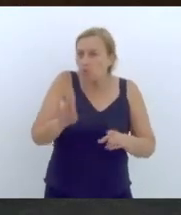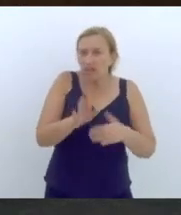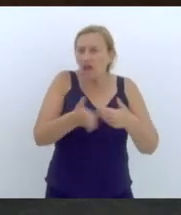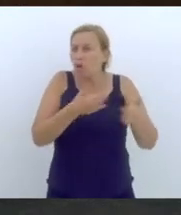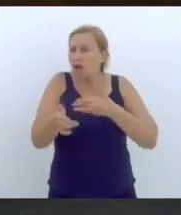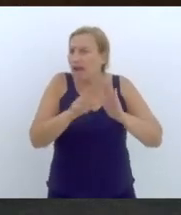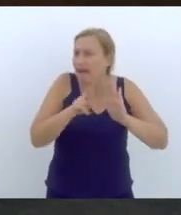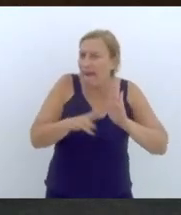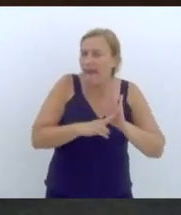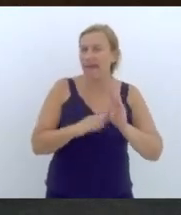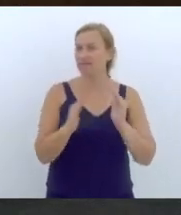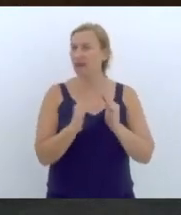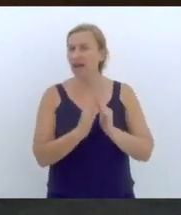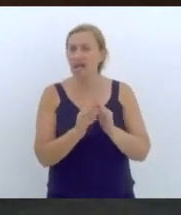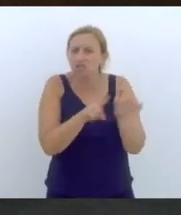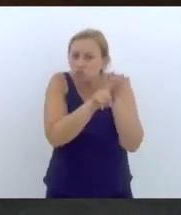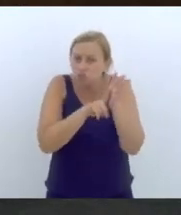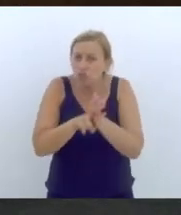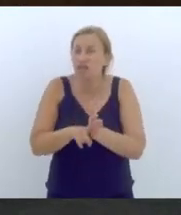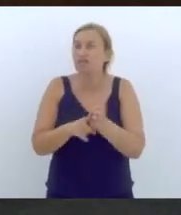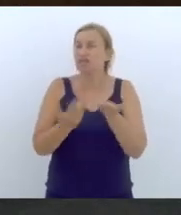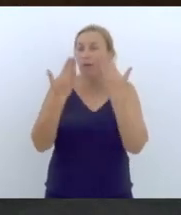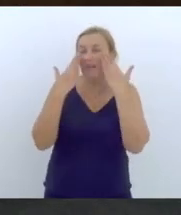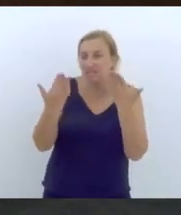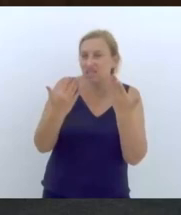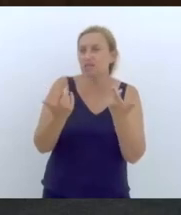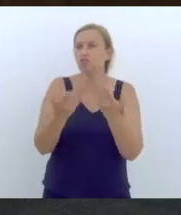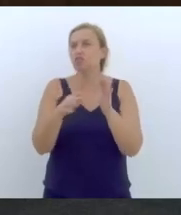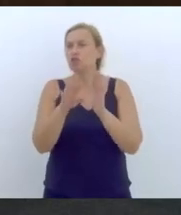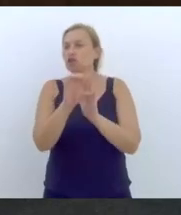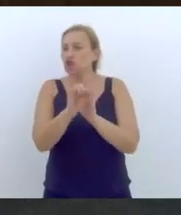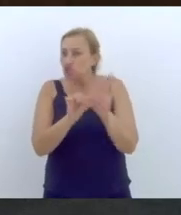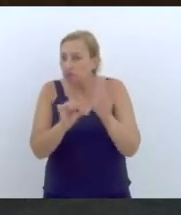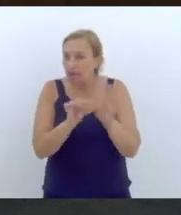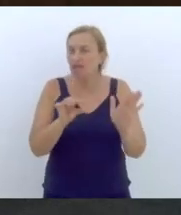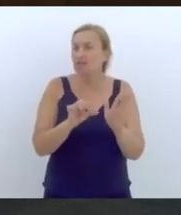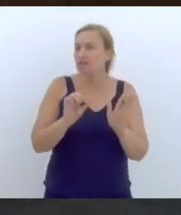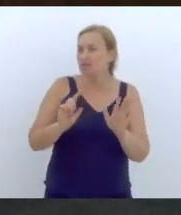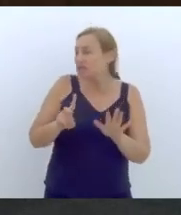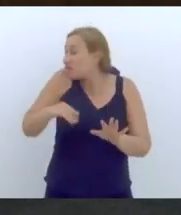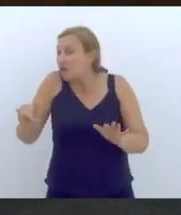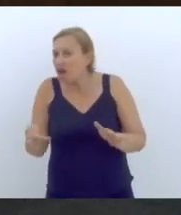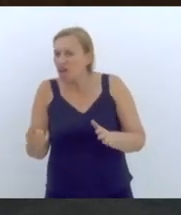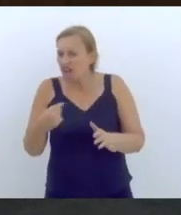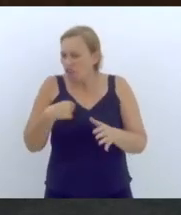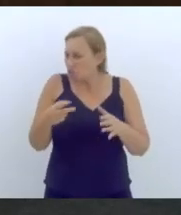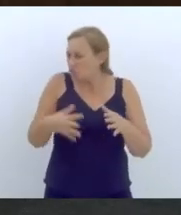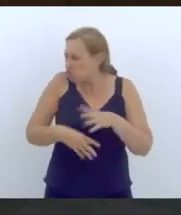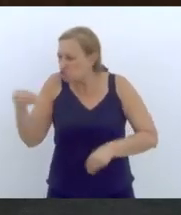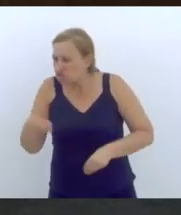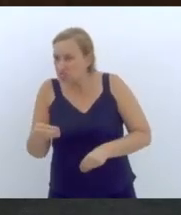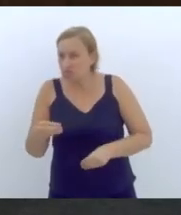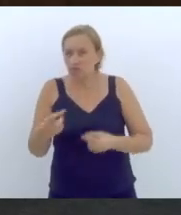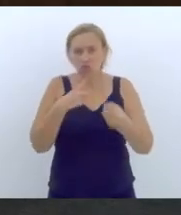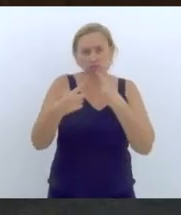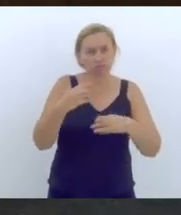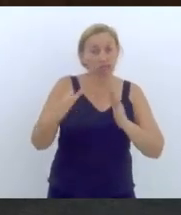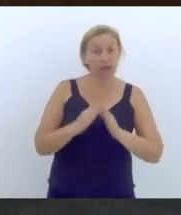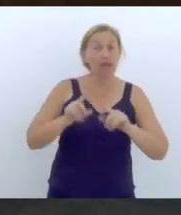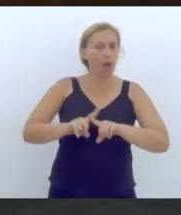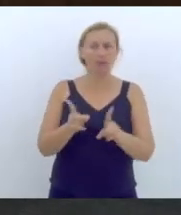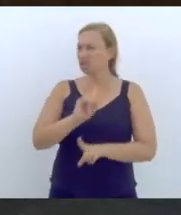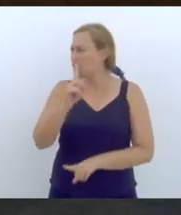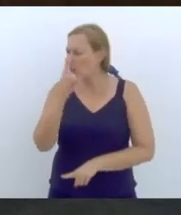regramento do regimento de verificação, apresentação de emendas e por aí vai. Nunca fugi de um debate dessa casa. mas também